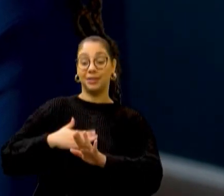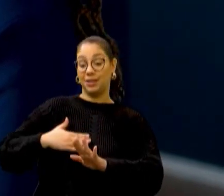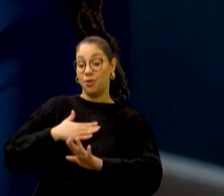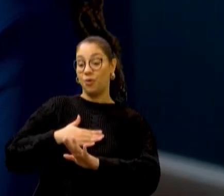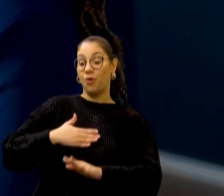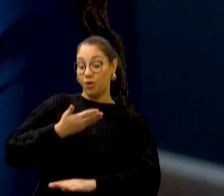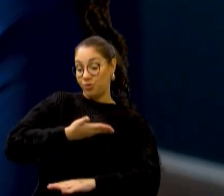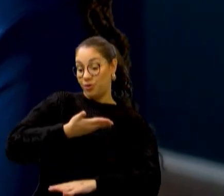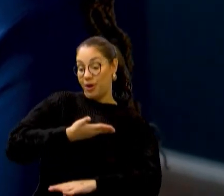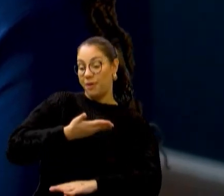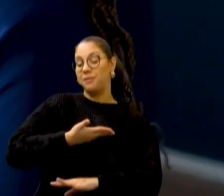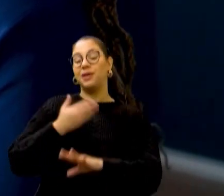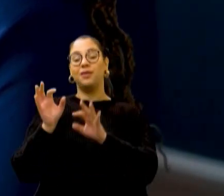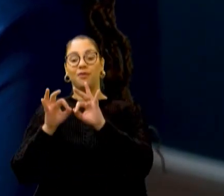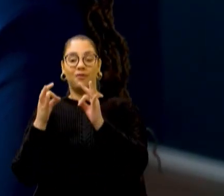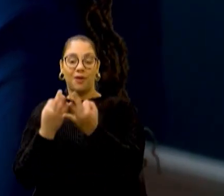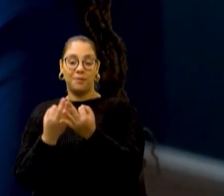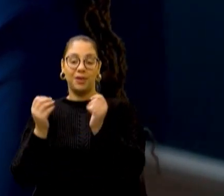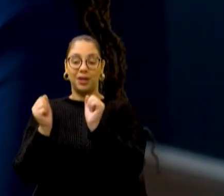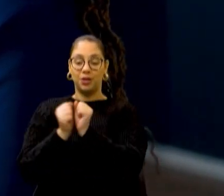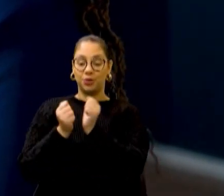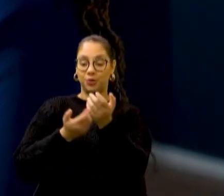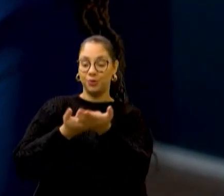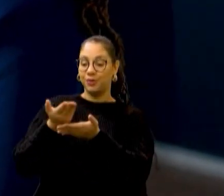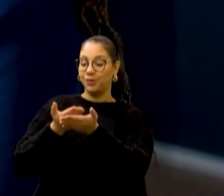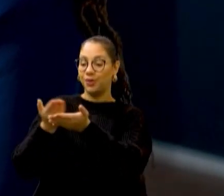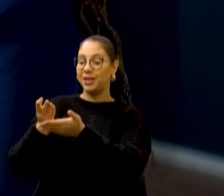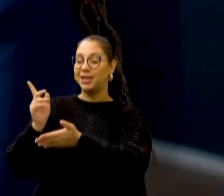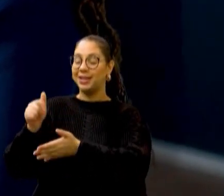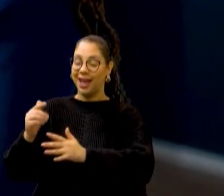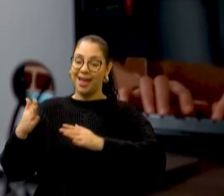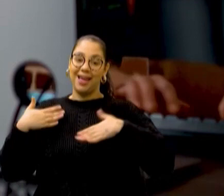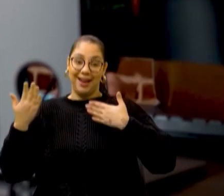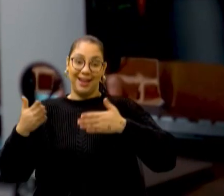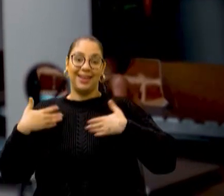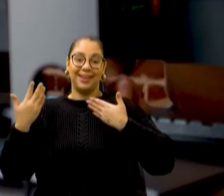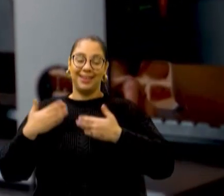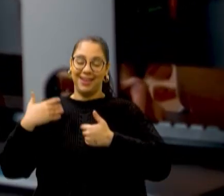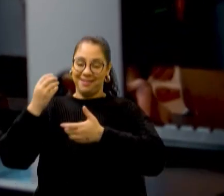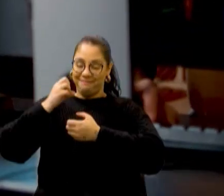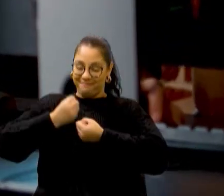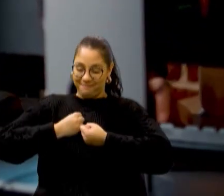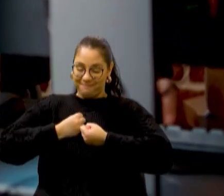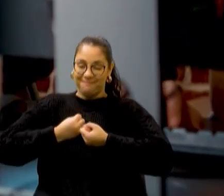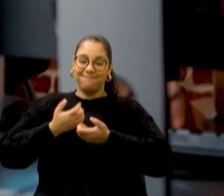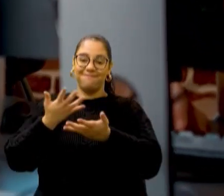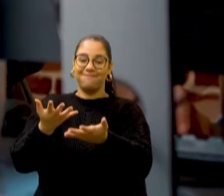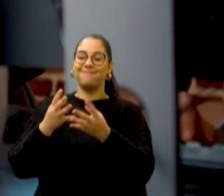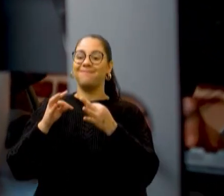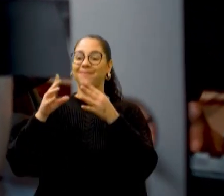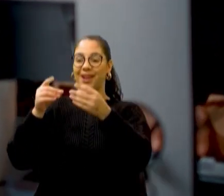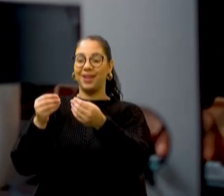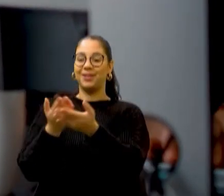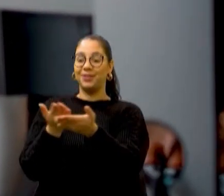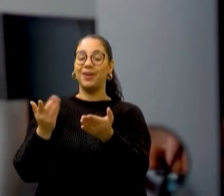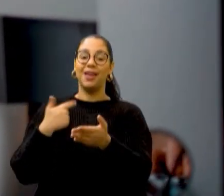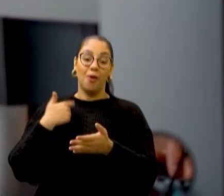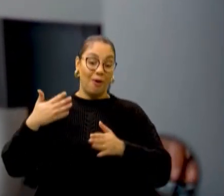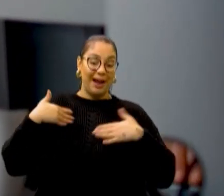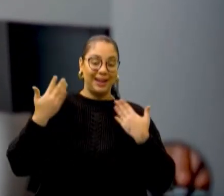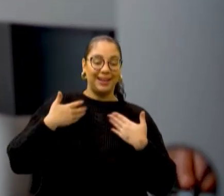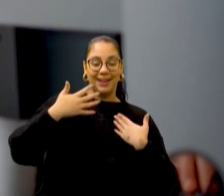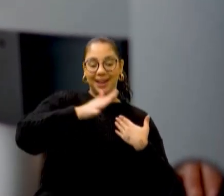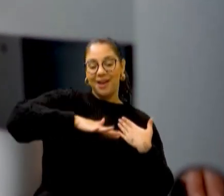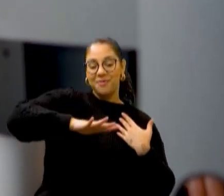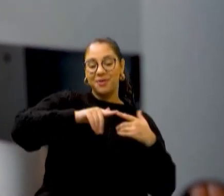gosto muito de estar com amigos de estar com a família e eu busco essa alegria interna para todo mundo então eu